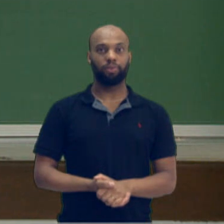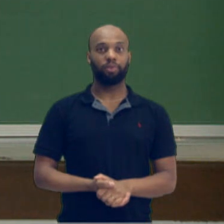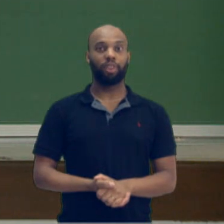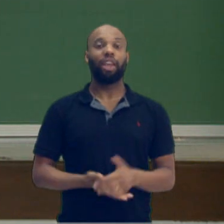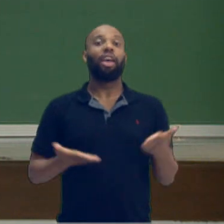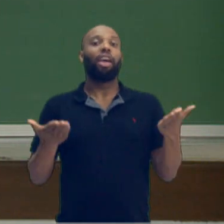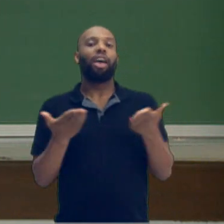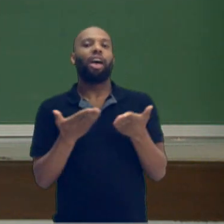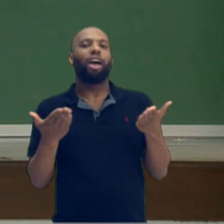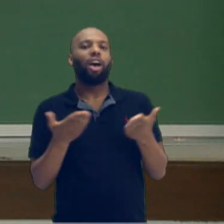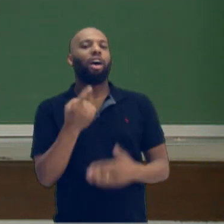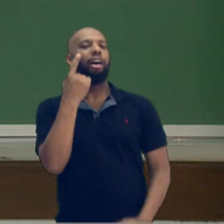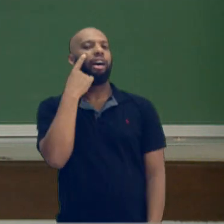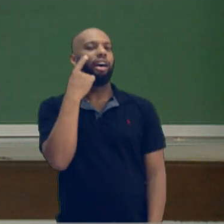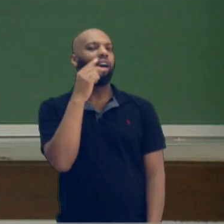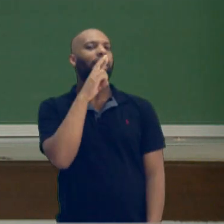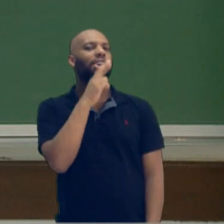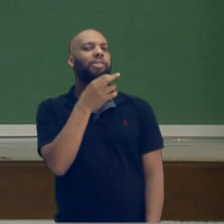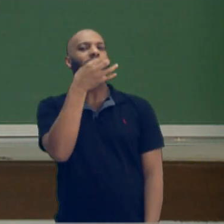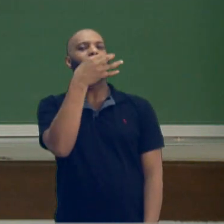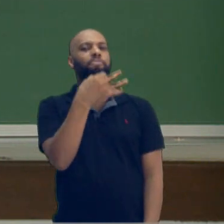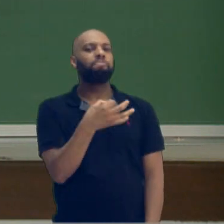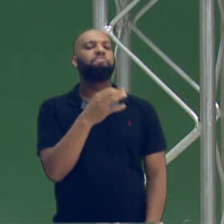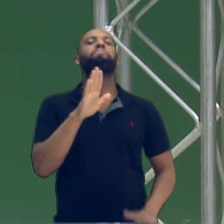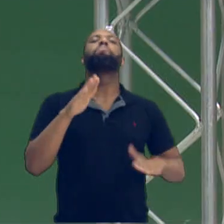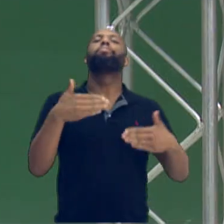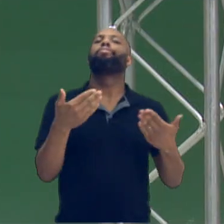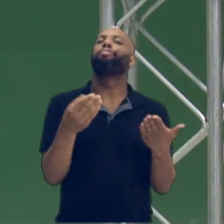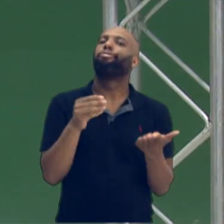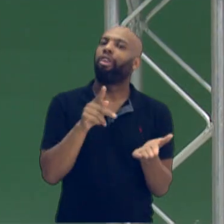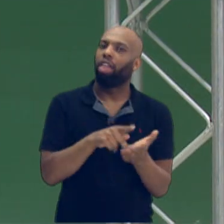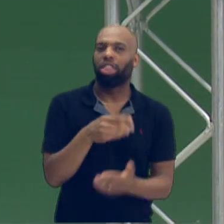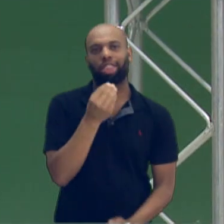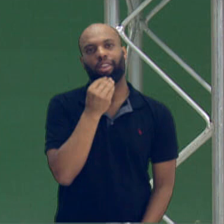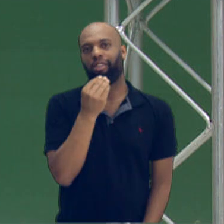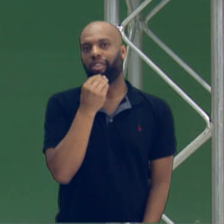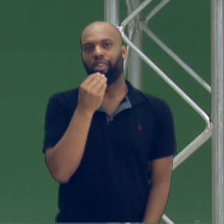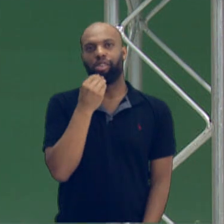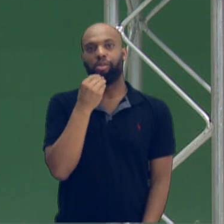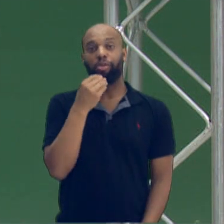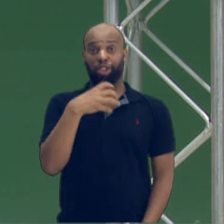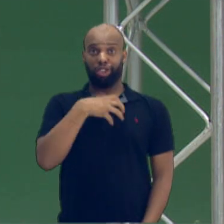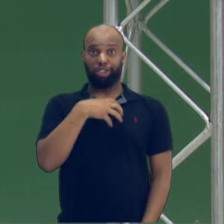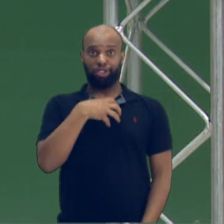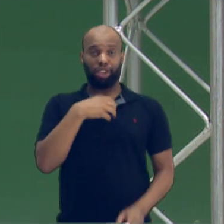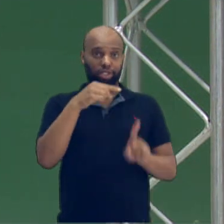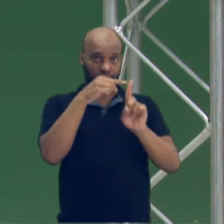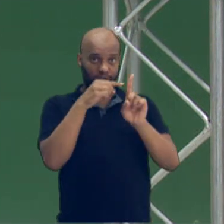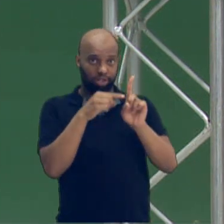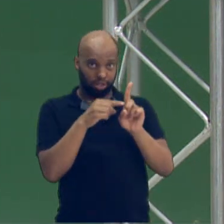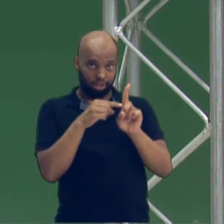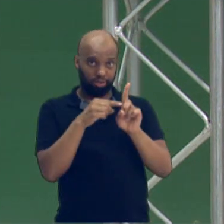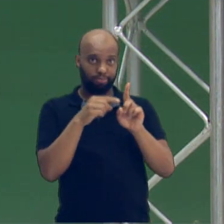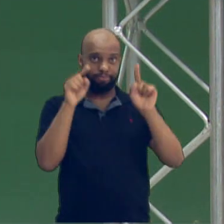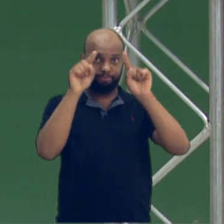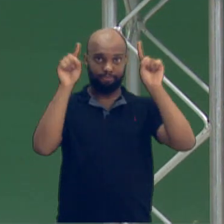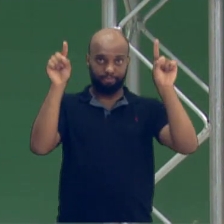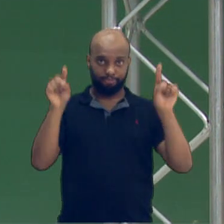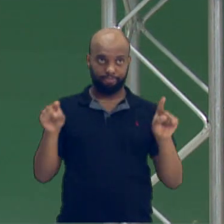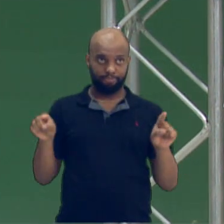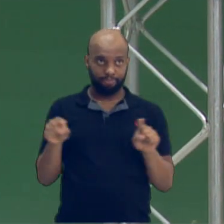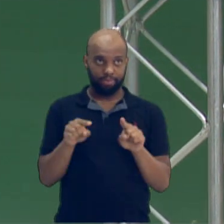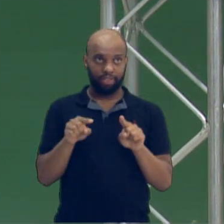Vamos lá para a nossa alternativa, então. É claro que quando a gente está fazendo a ordem, o tipo de uma matriz, o M representa